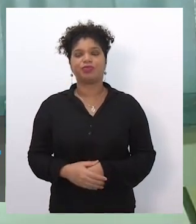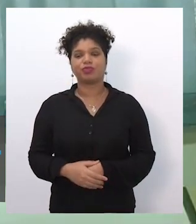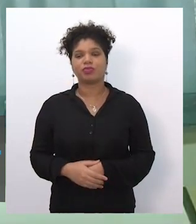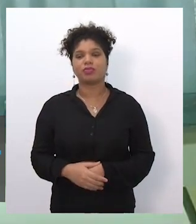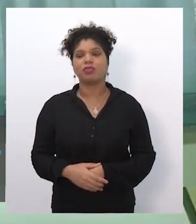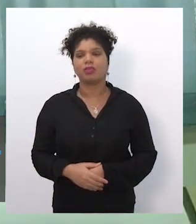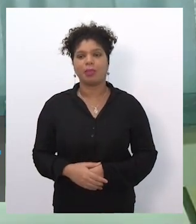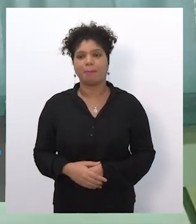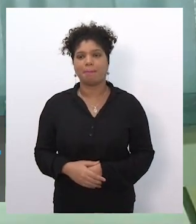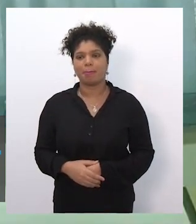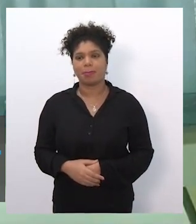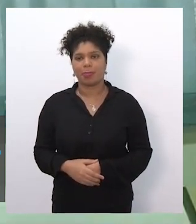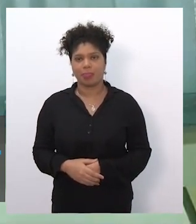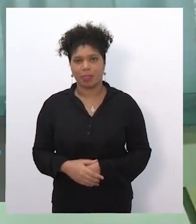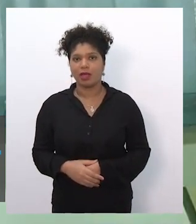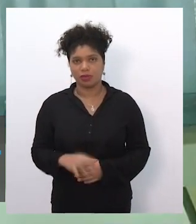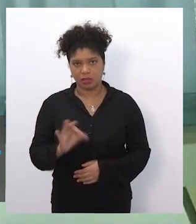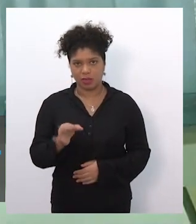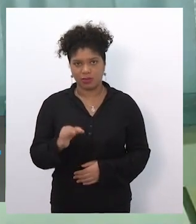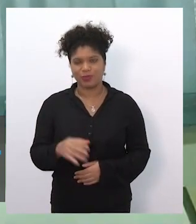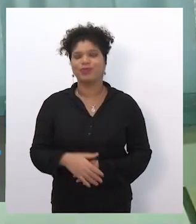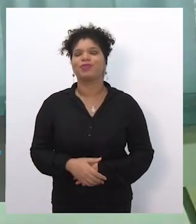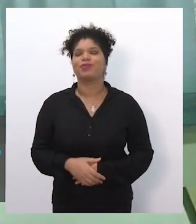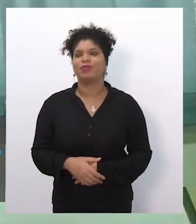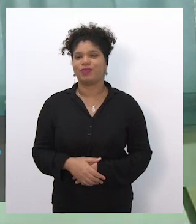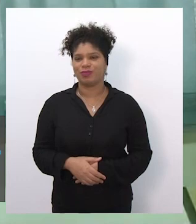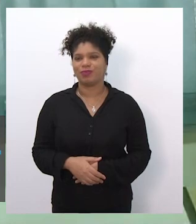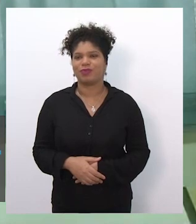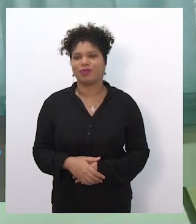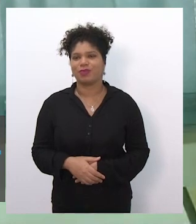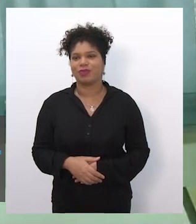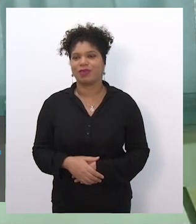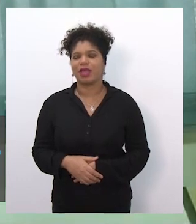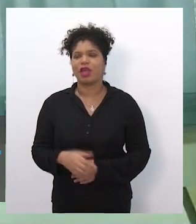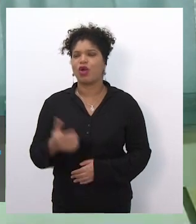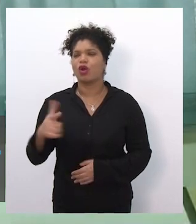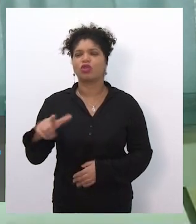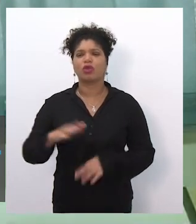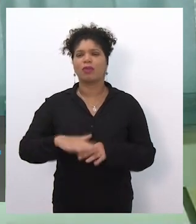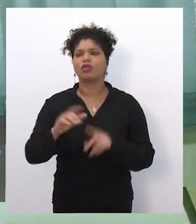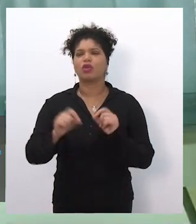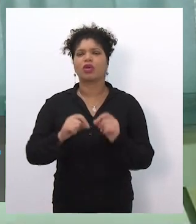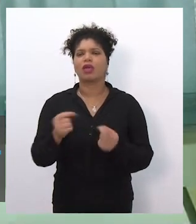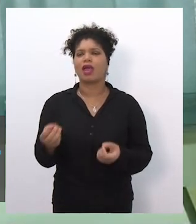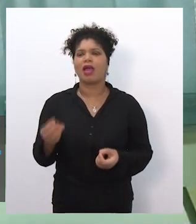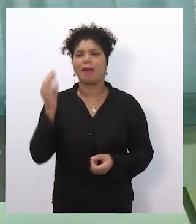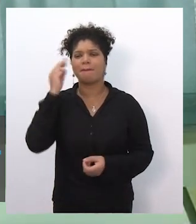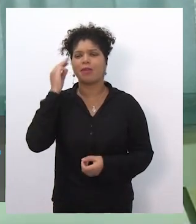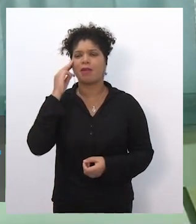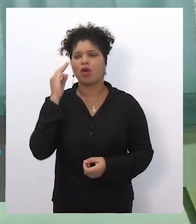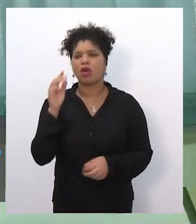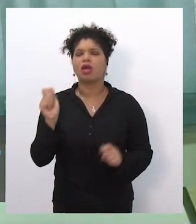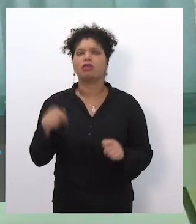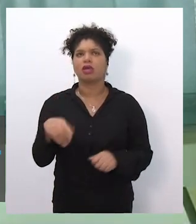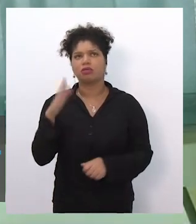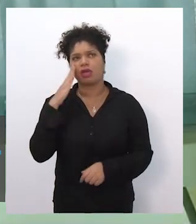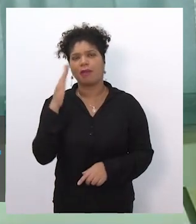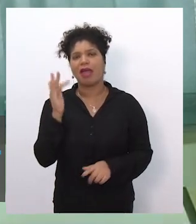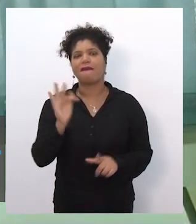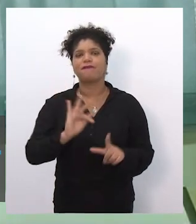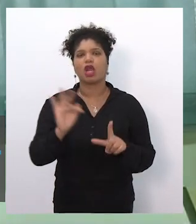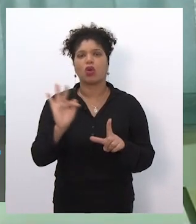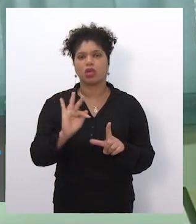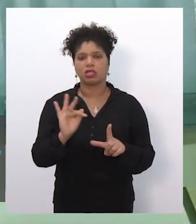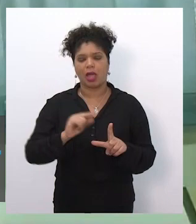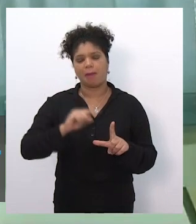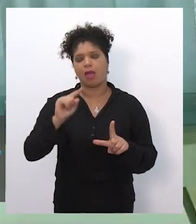trabalhando. É isso aí, Felipe. Tem, né, o que nós podemos falar mais da memória, além da frequência. Engraçado que muita